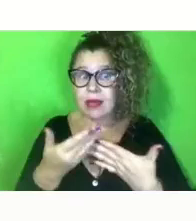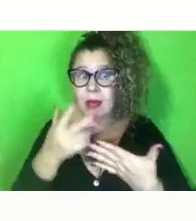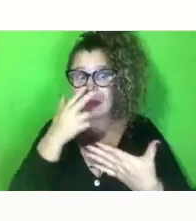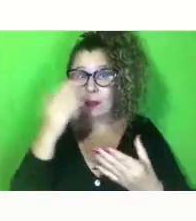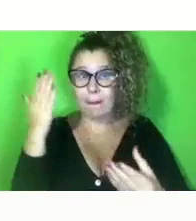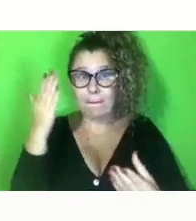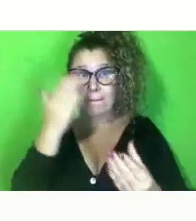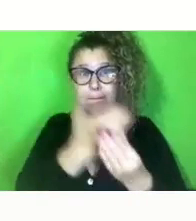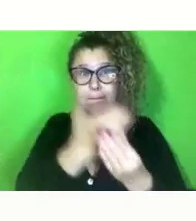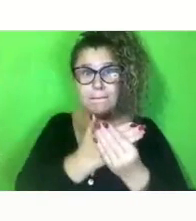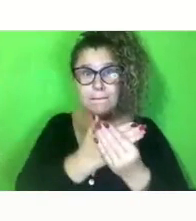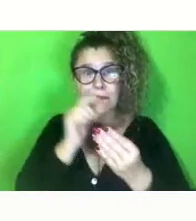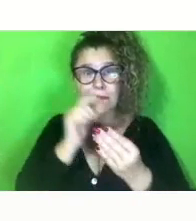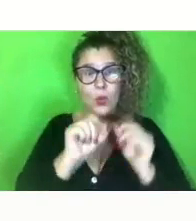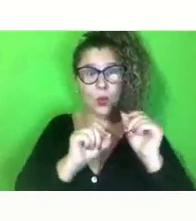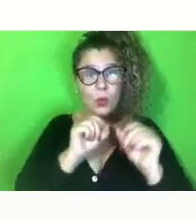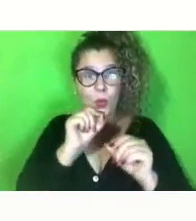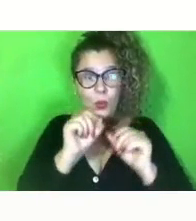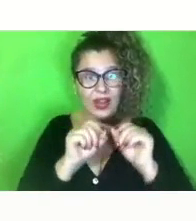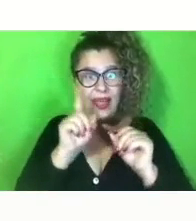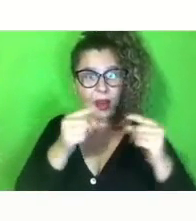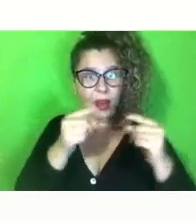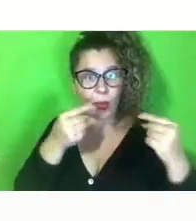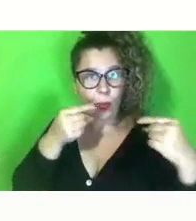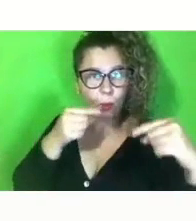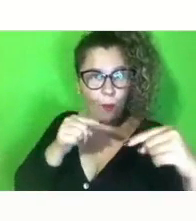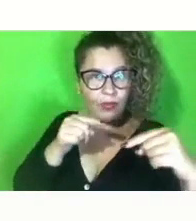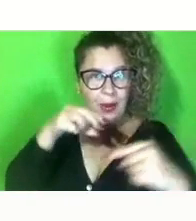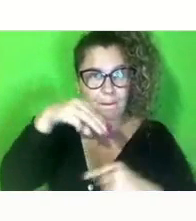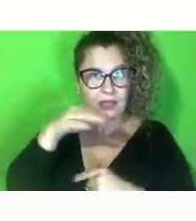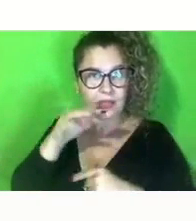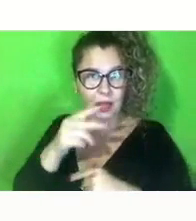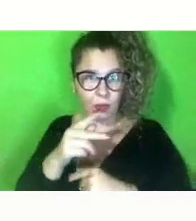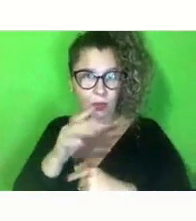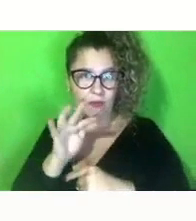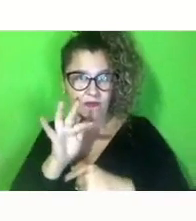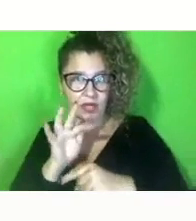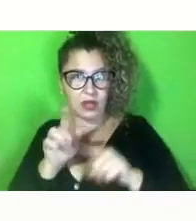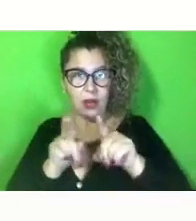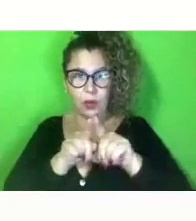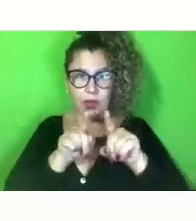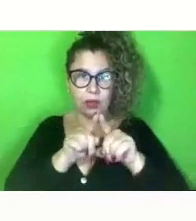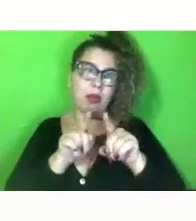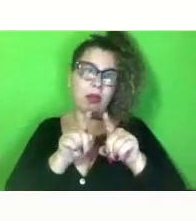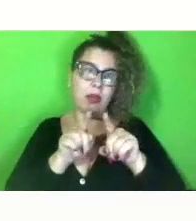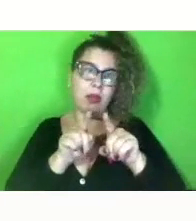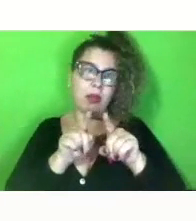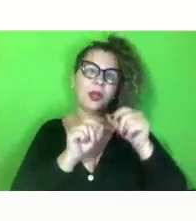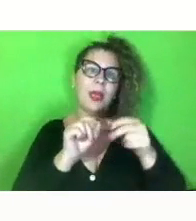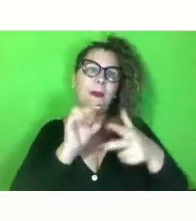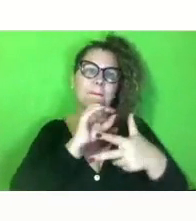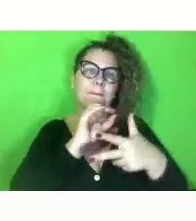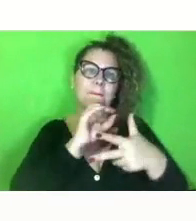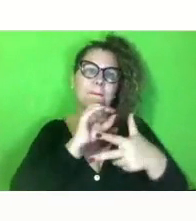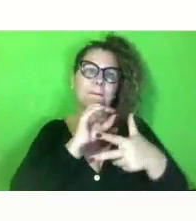item. E o Ministério de Educação, juntamente com o Conselho Nacional de Educação, resolveu acatar